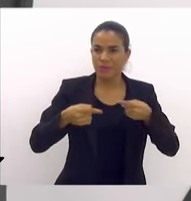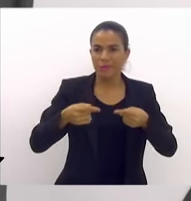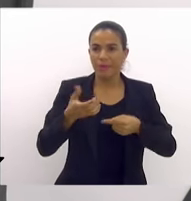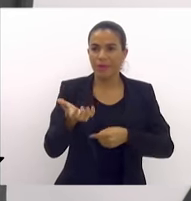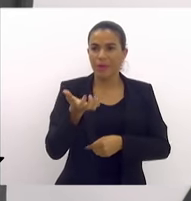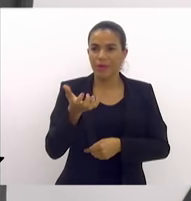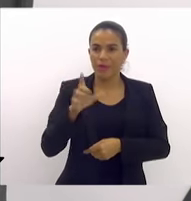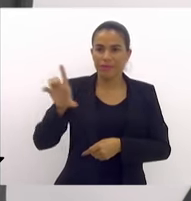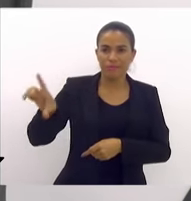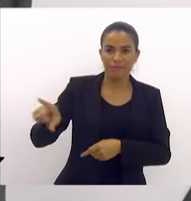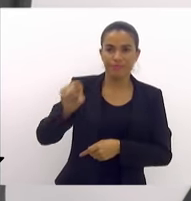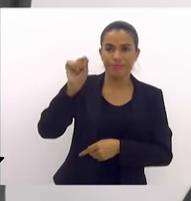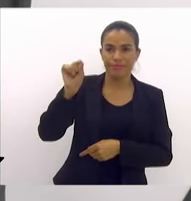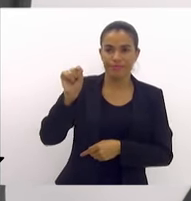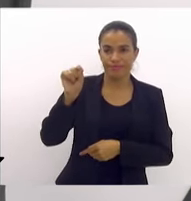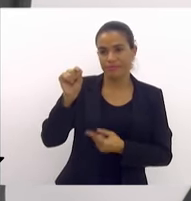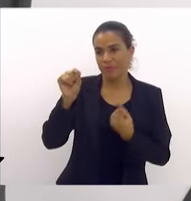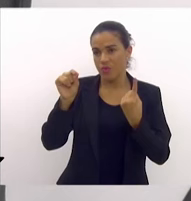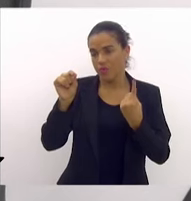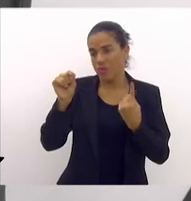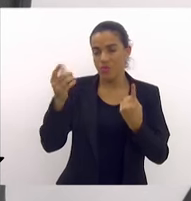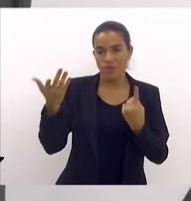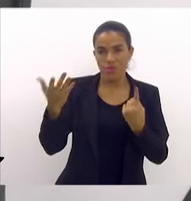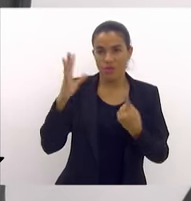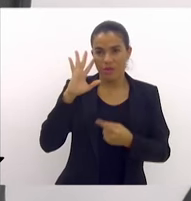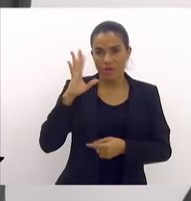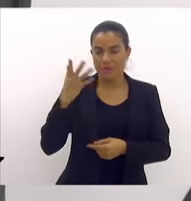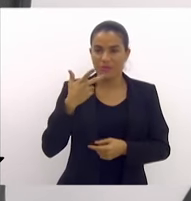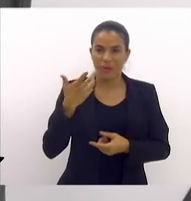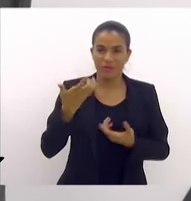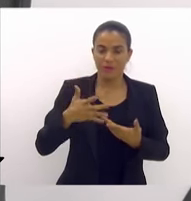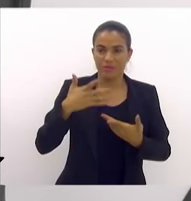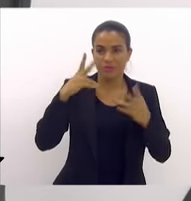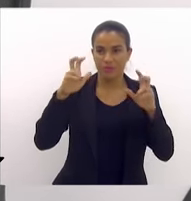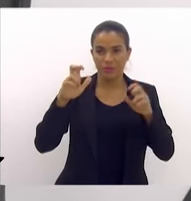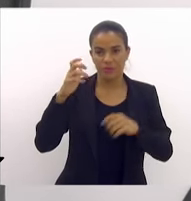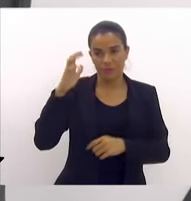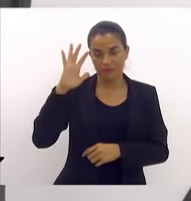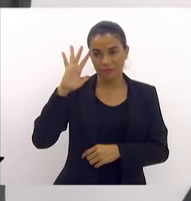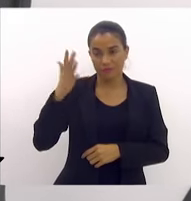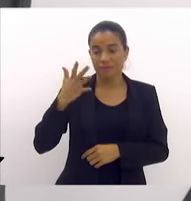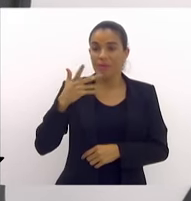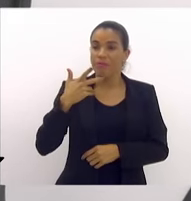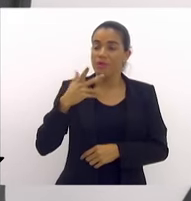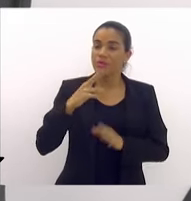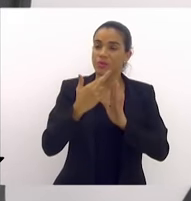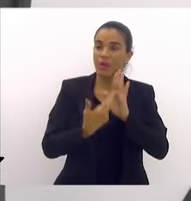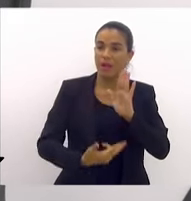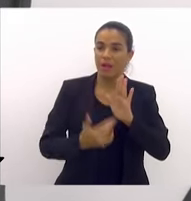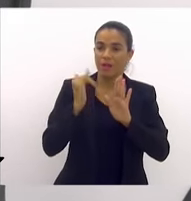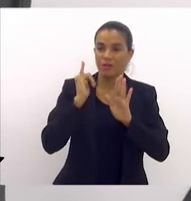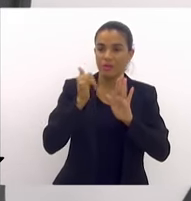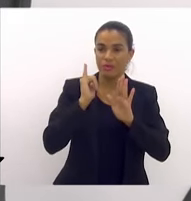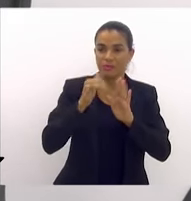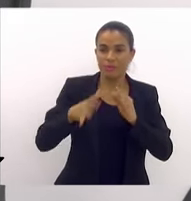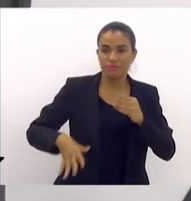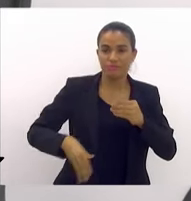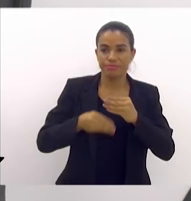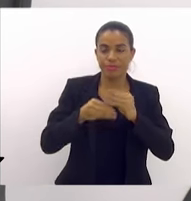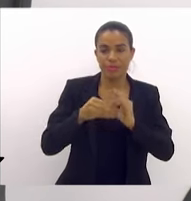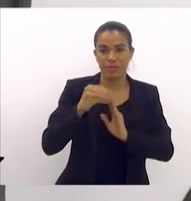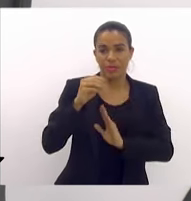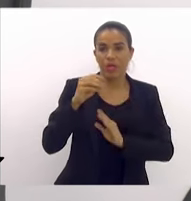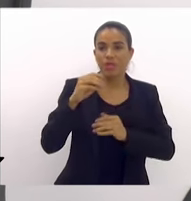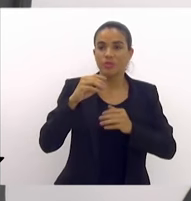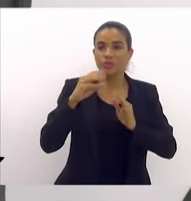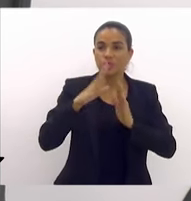designar algum sem adentrar aqui a decisão já da votação, mais um novo relator para incluir a nossa súmula da 5 da